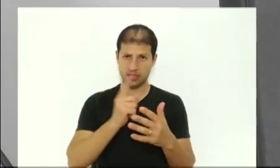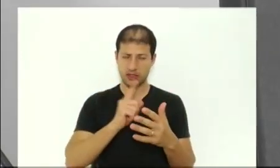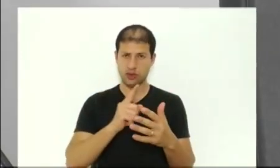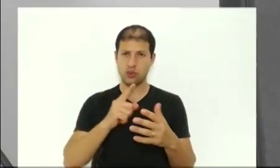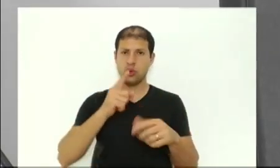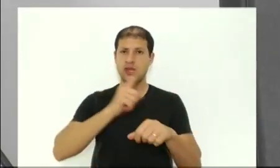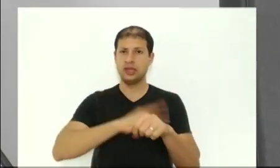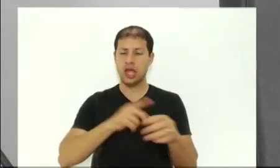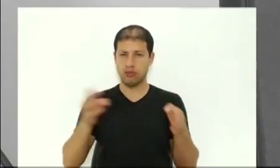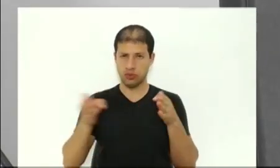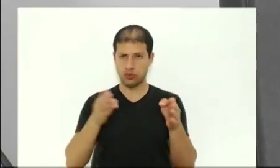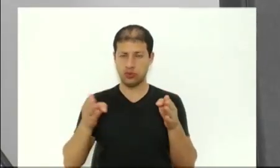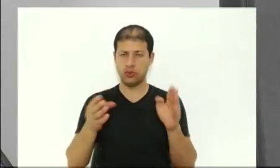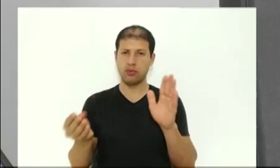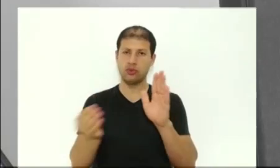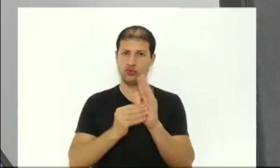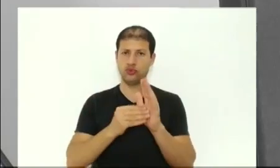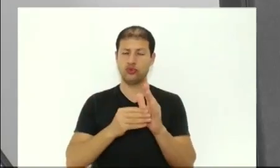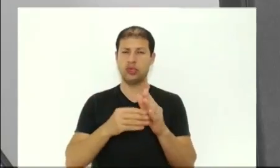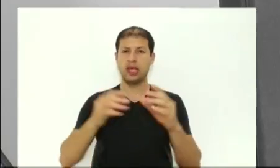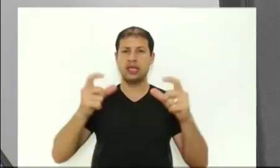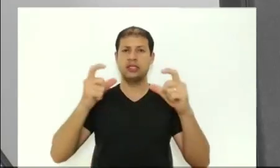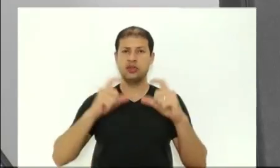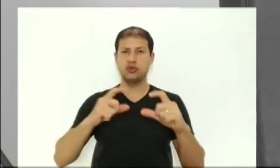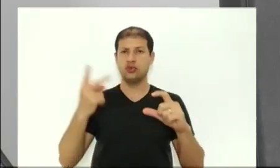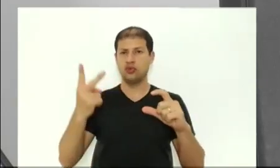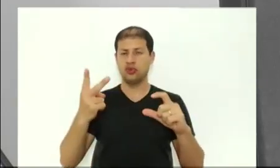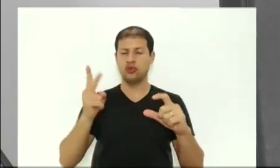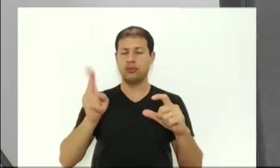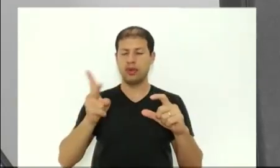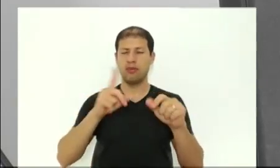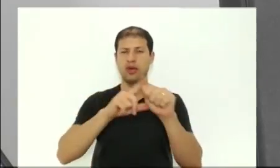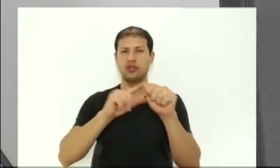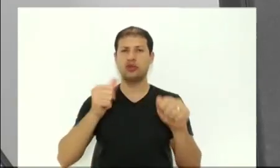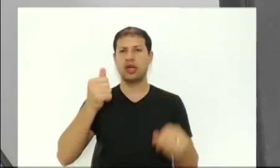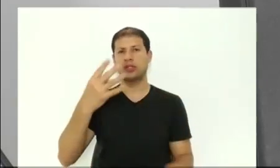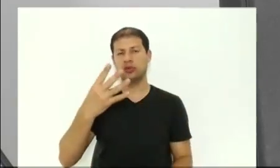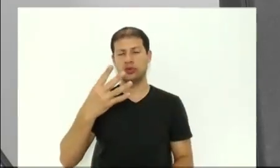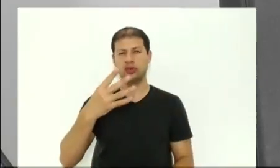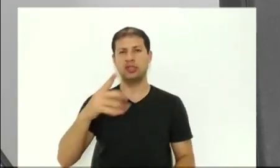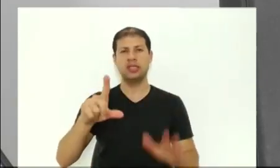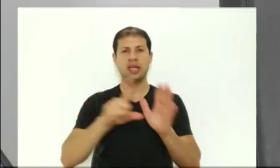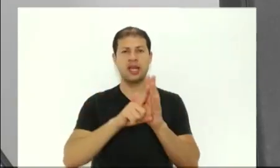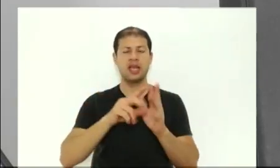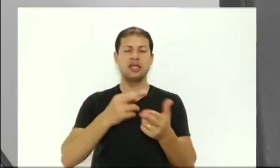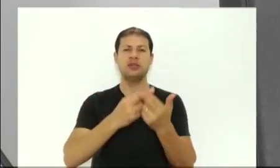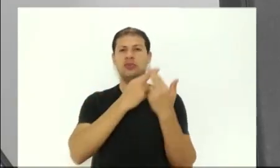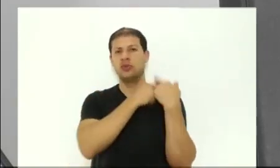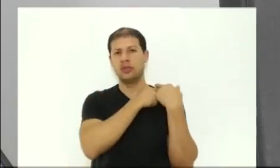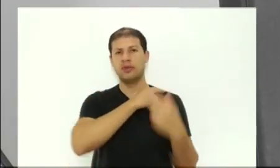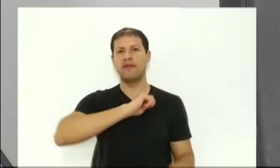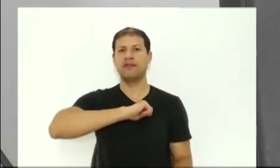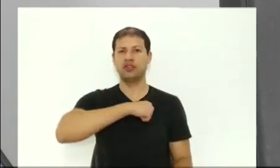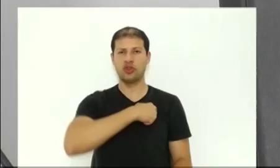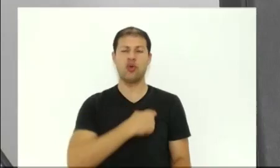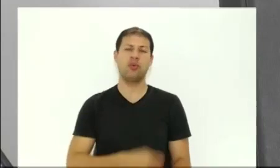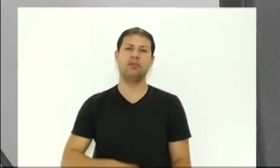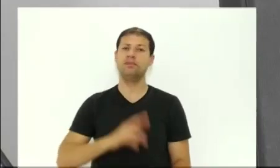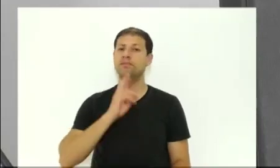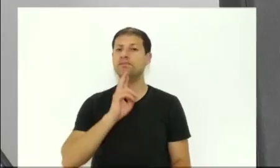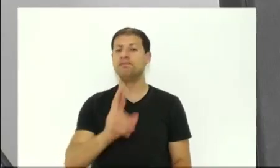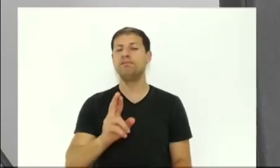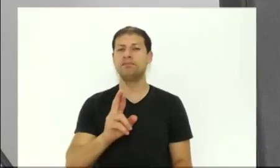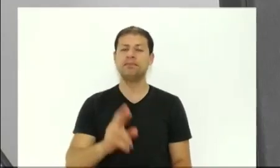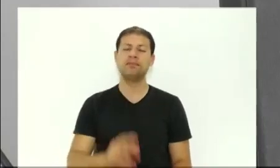conforme o incisos 2 do mesmo artigo 14 da Lei de Responsabilidade Fiscal. Resposta: